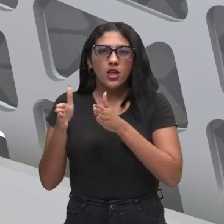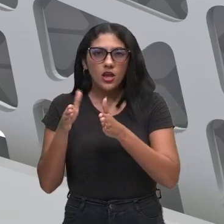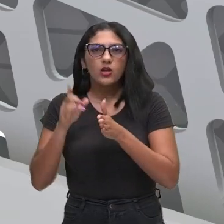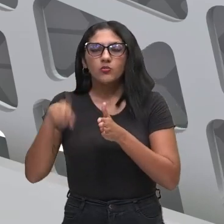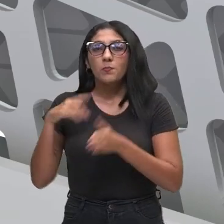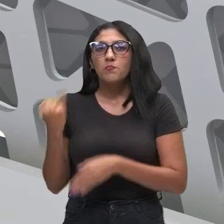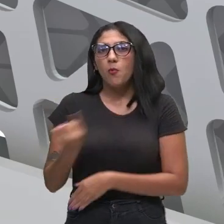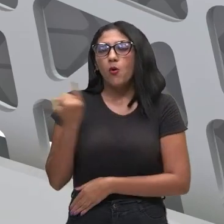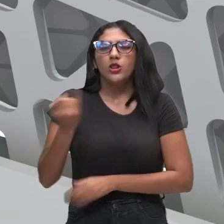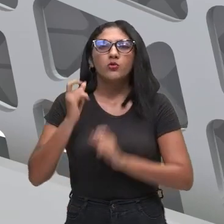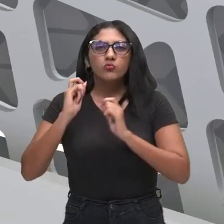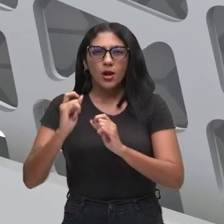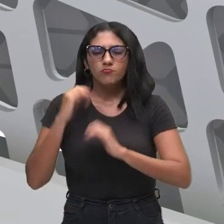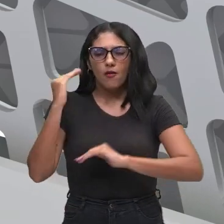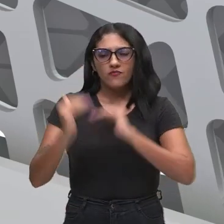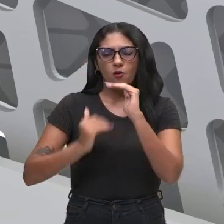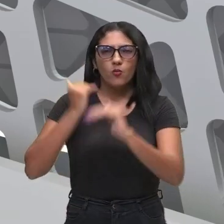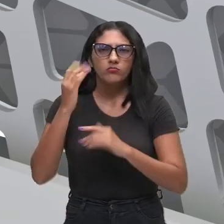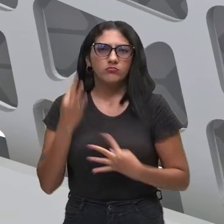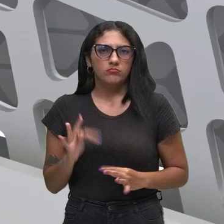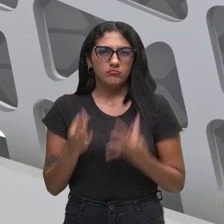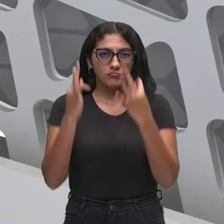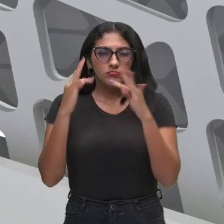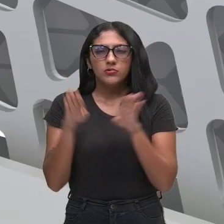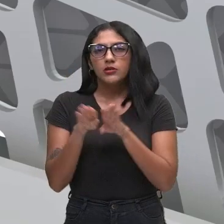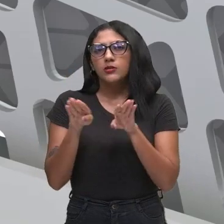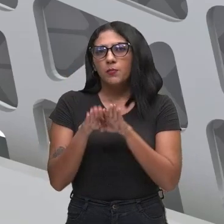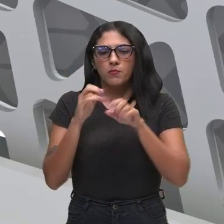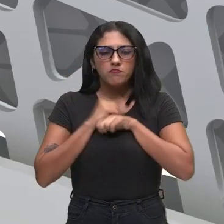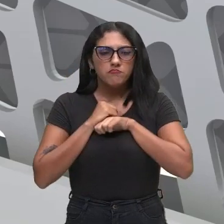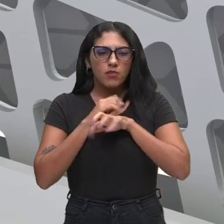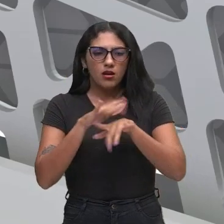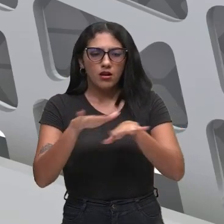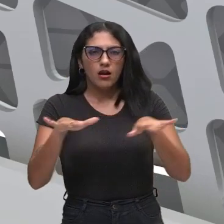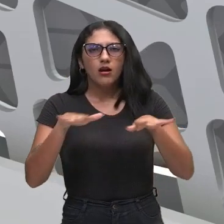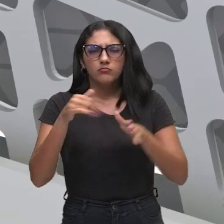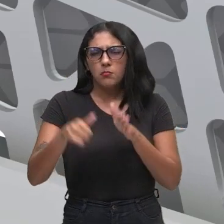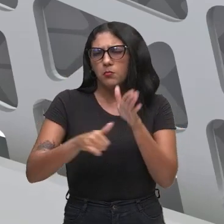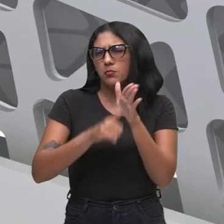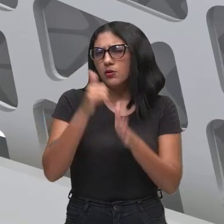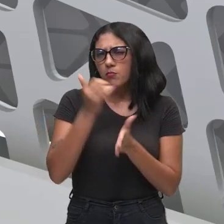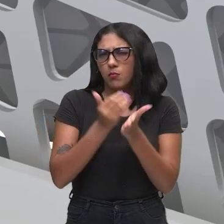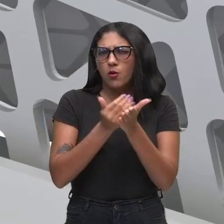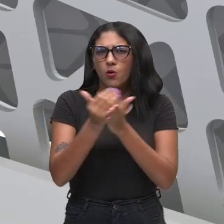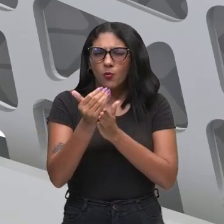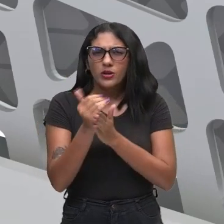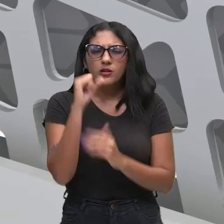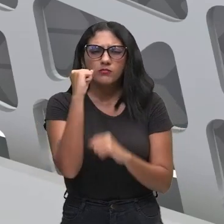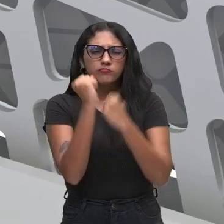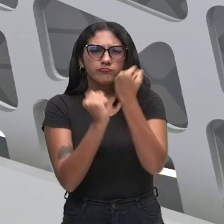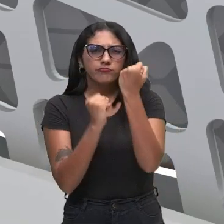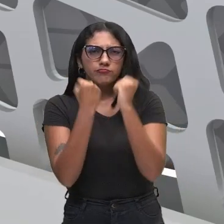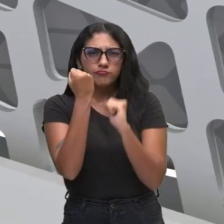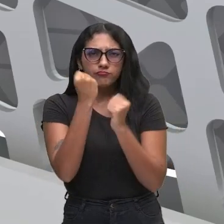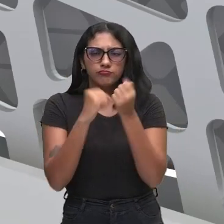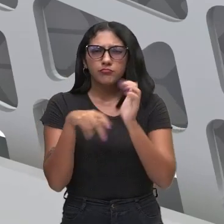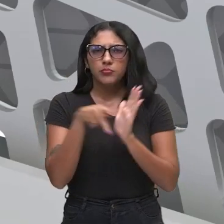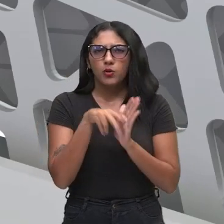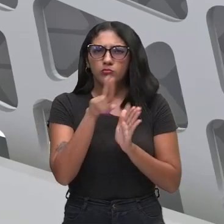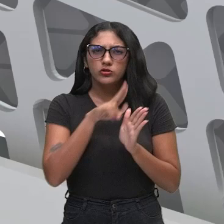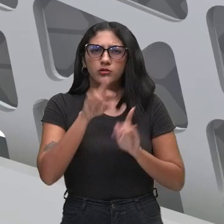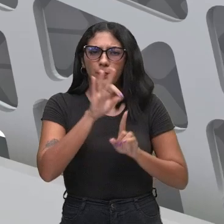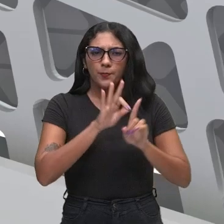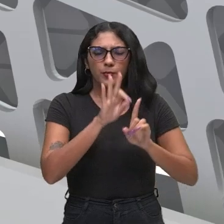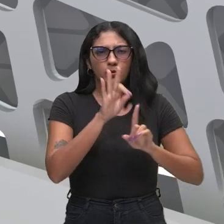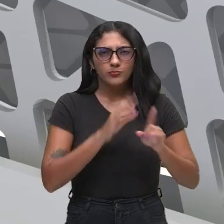das tecnologias e até a criação das primeiras máquinas, né, as máquinas térmicas. E o quanto